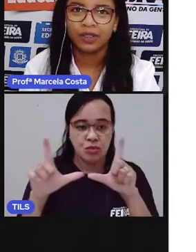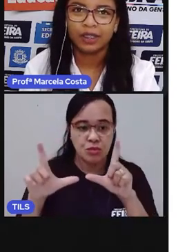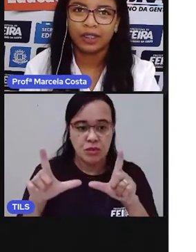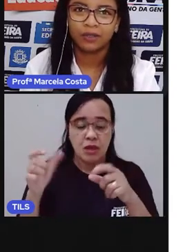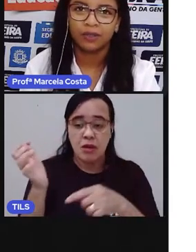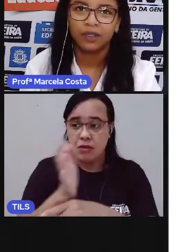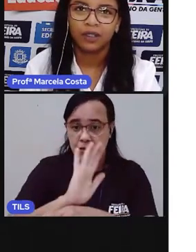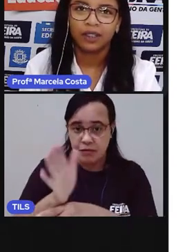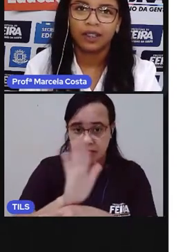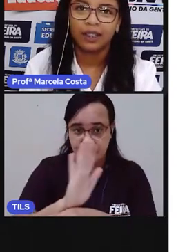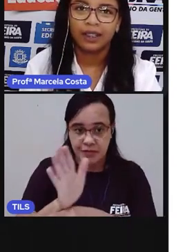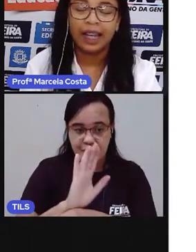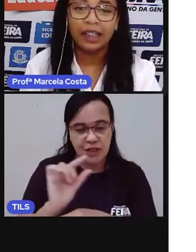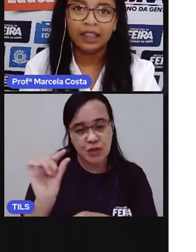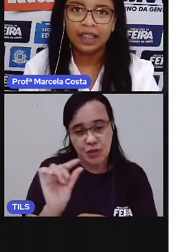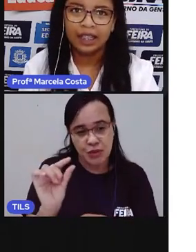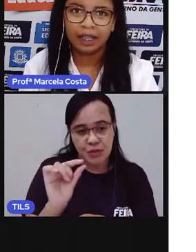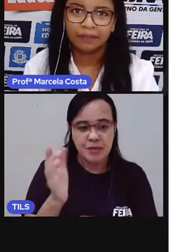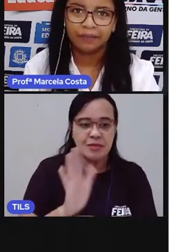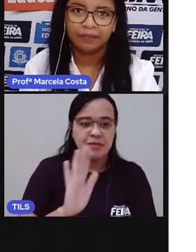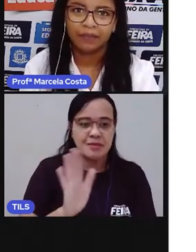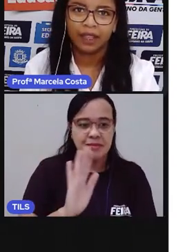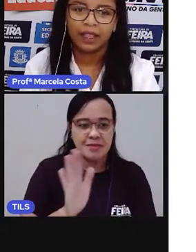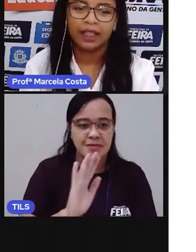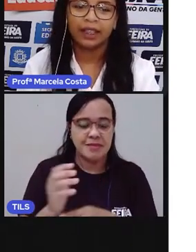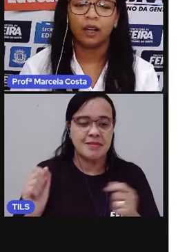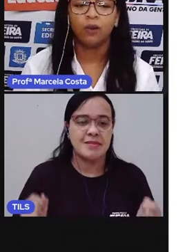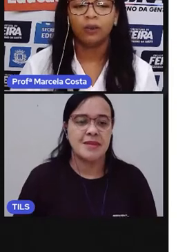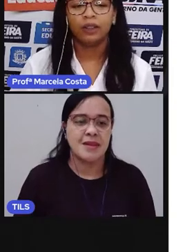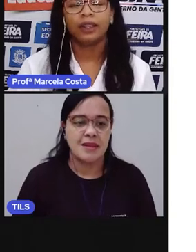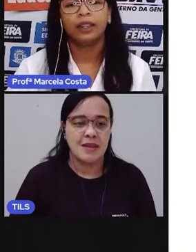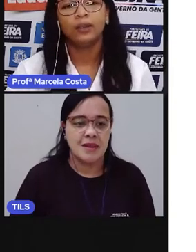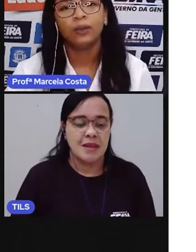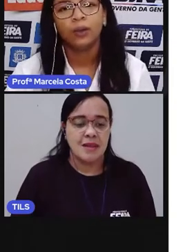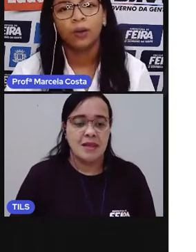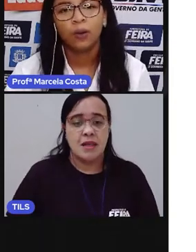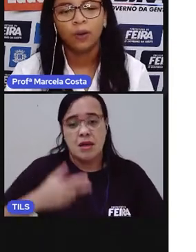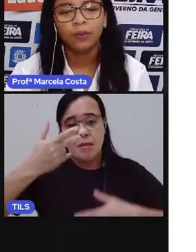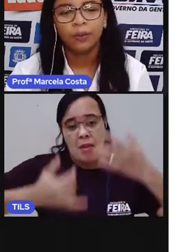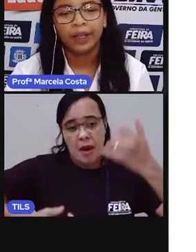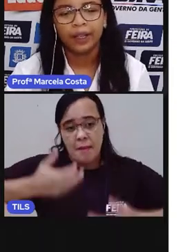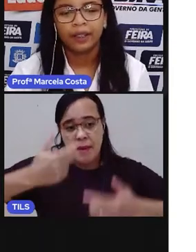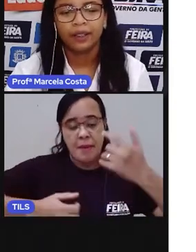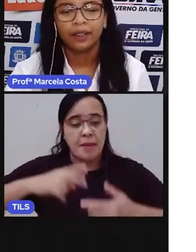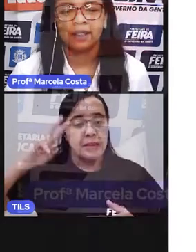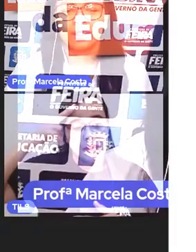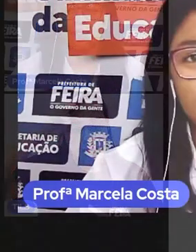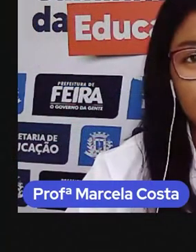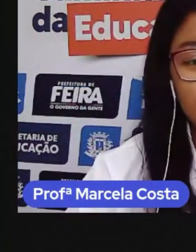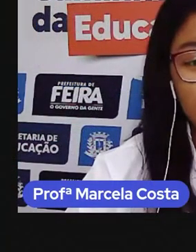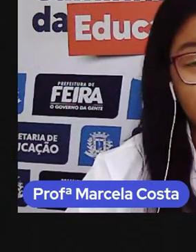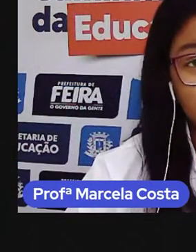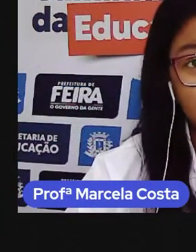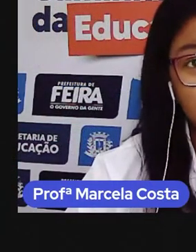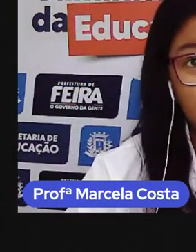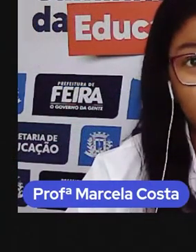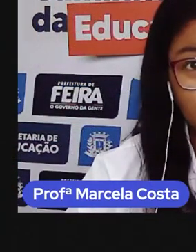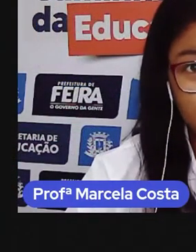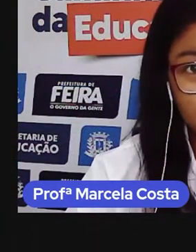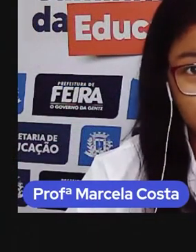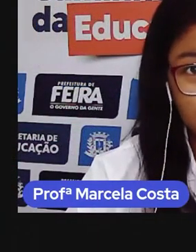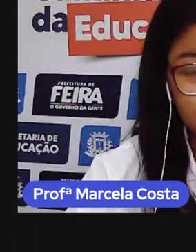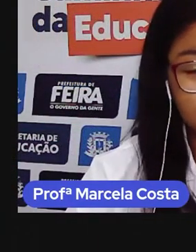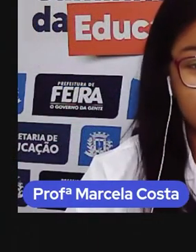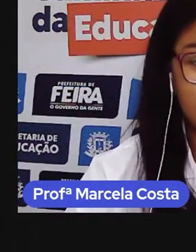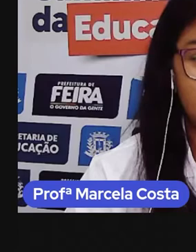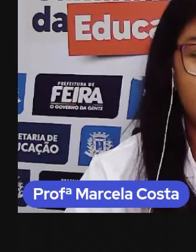um videozinho da Aninha, que está contando como é que ela faz para